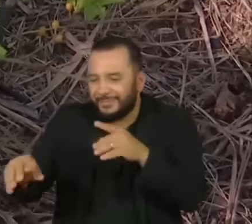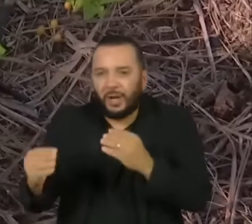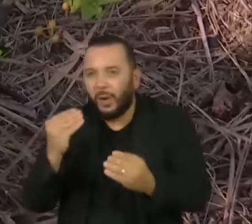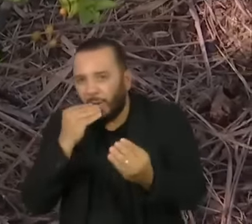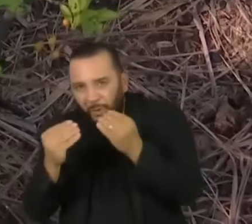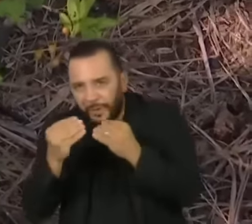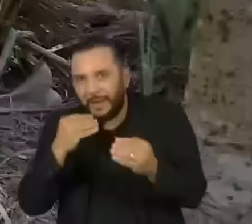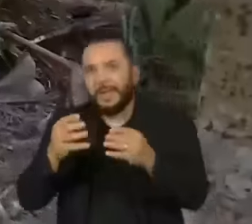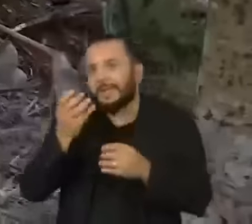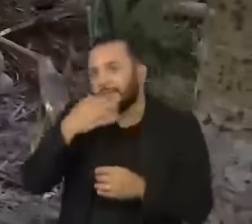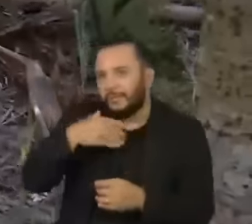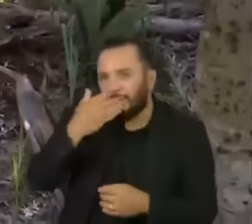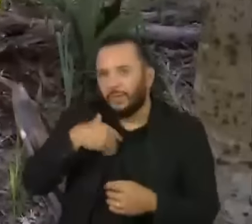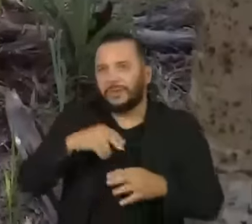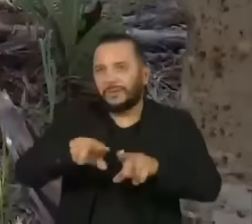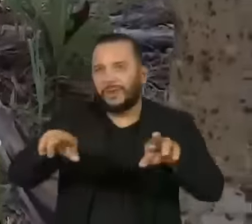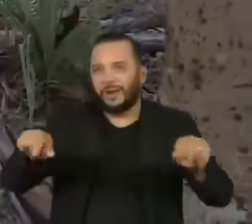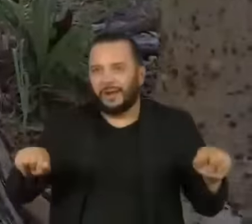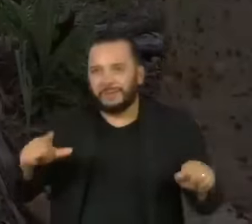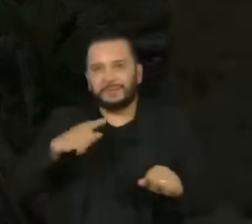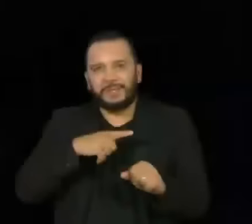plantas que tem, né?